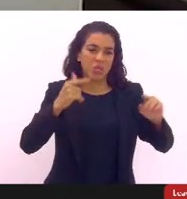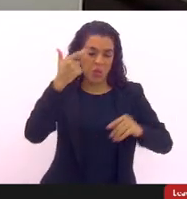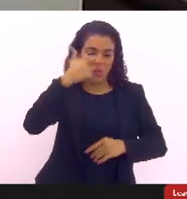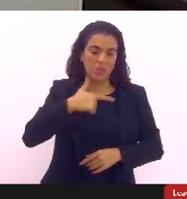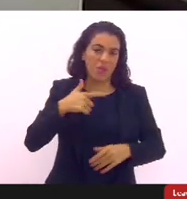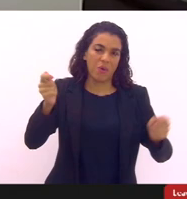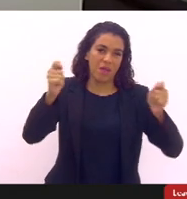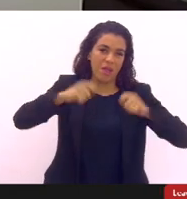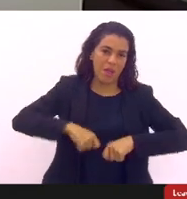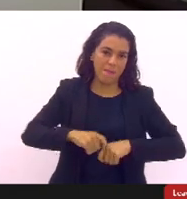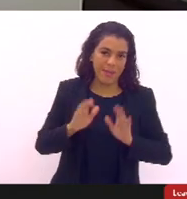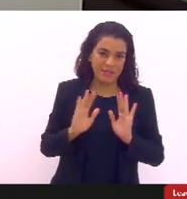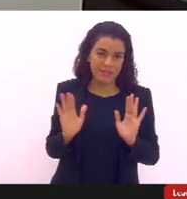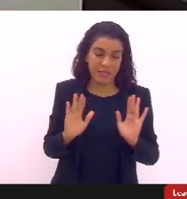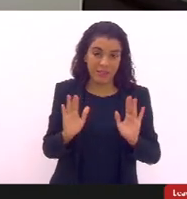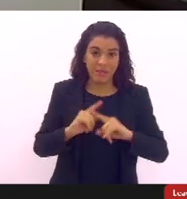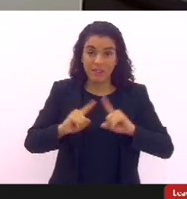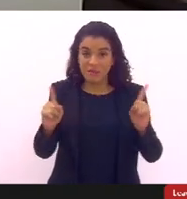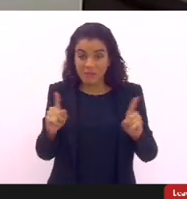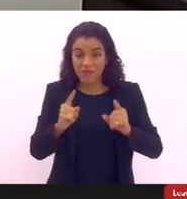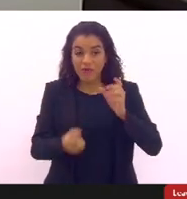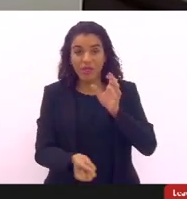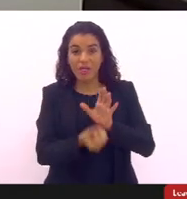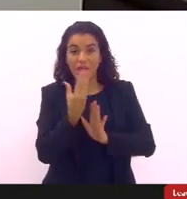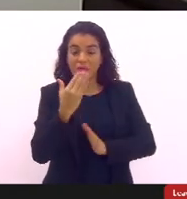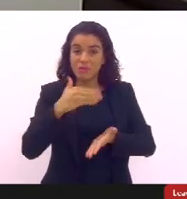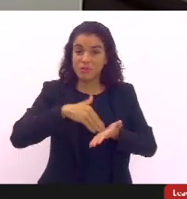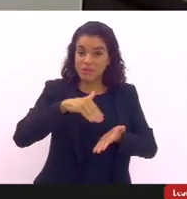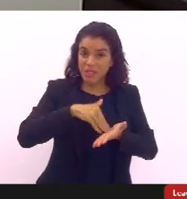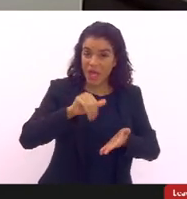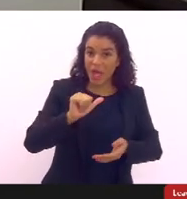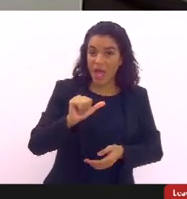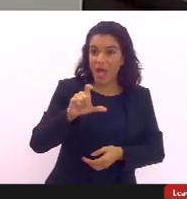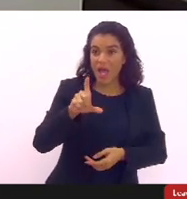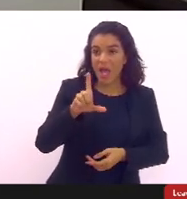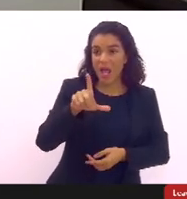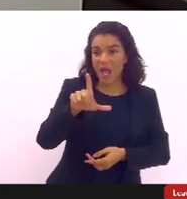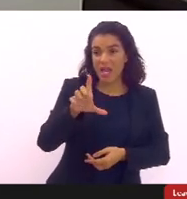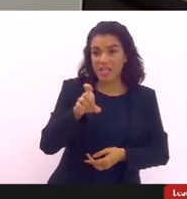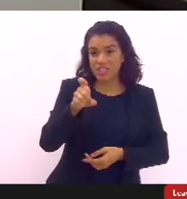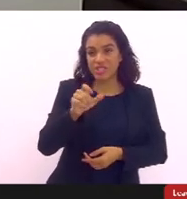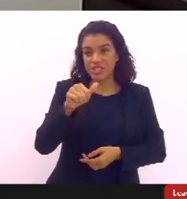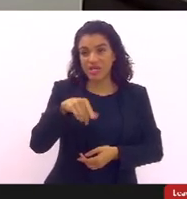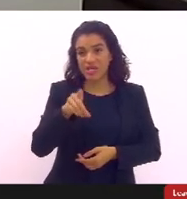para fazê-lo. Mas isso foi criado pelo secretário Alexandre Kiepp,